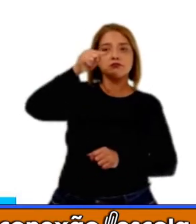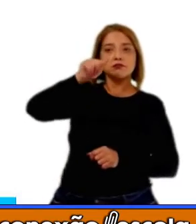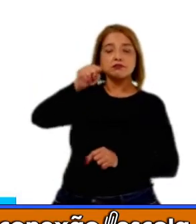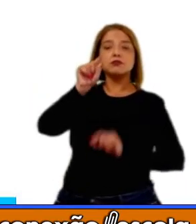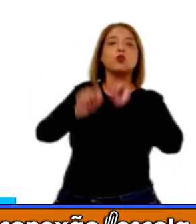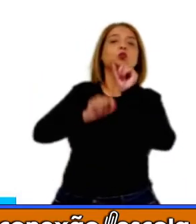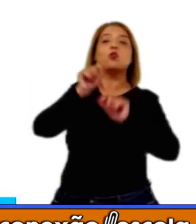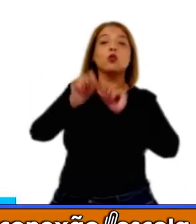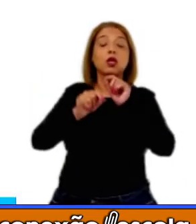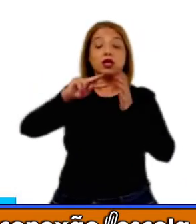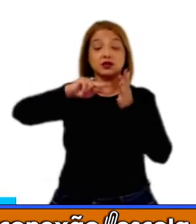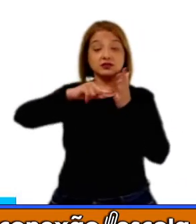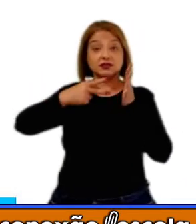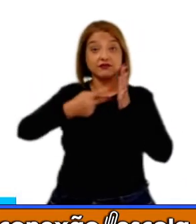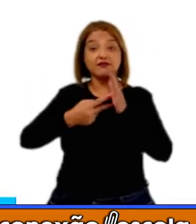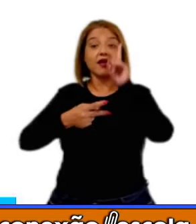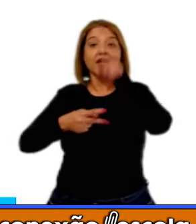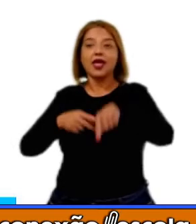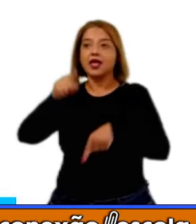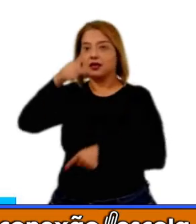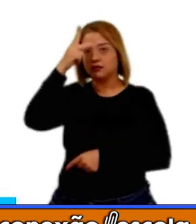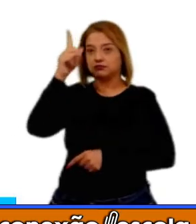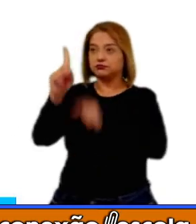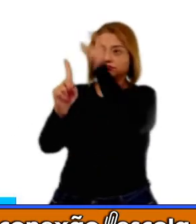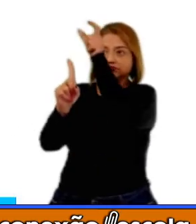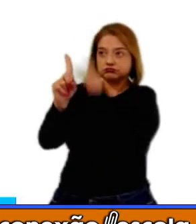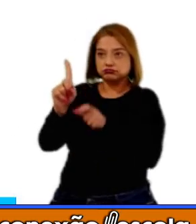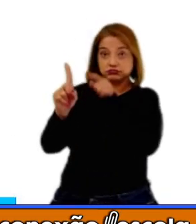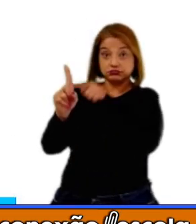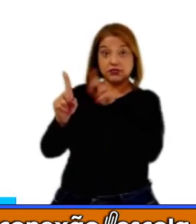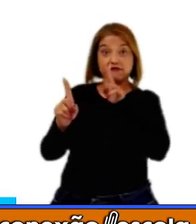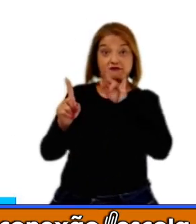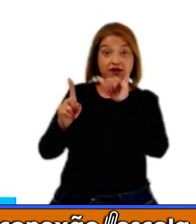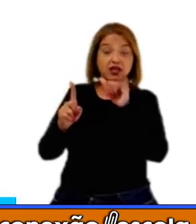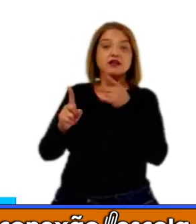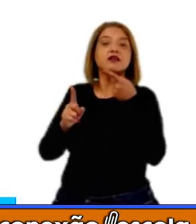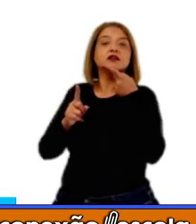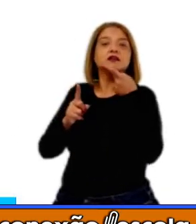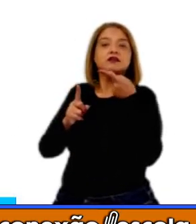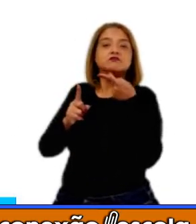ele indica que o personagem vai falar